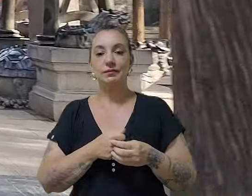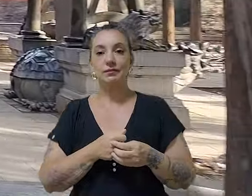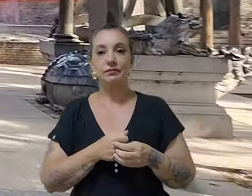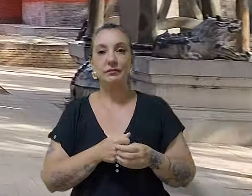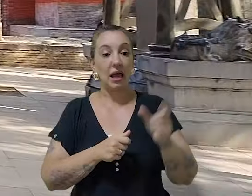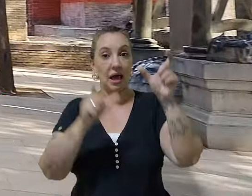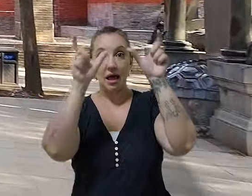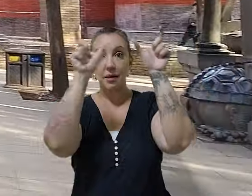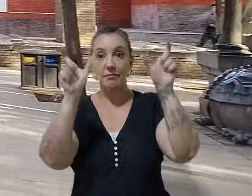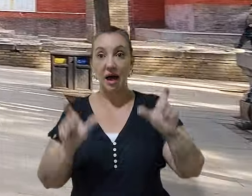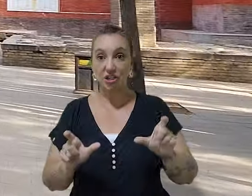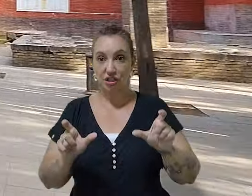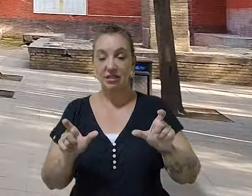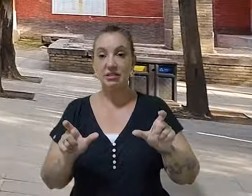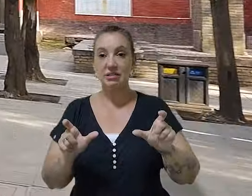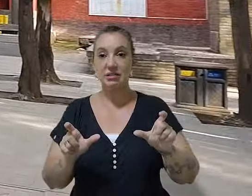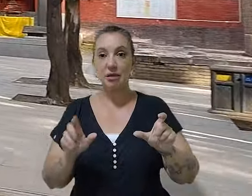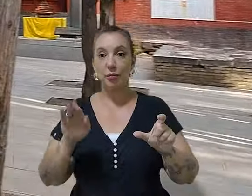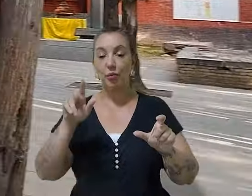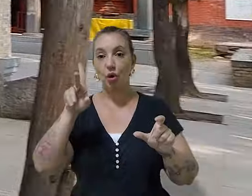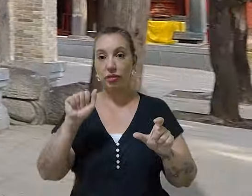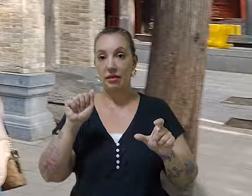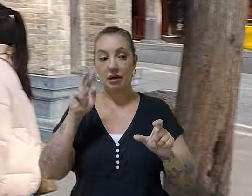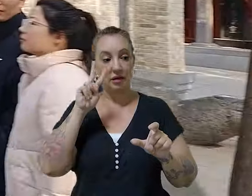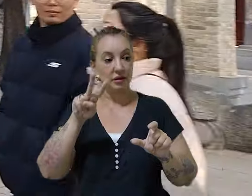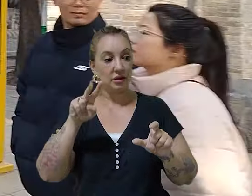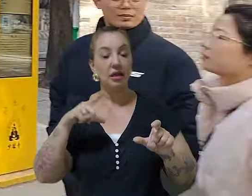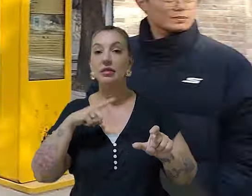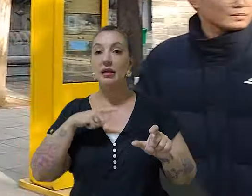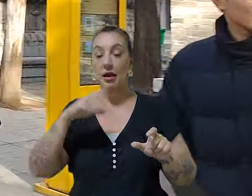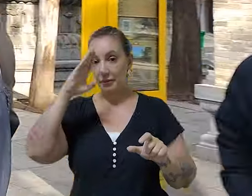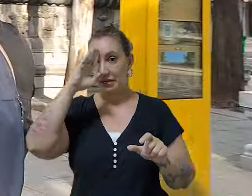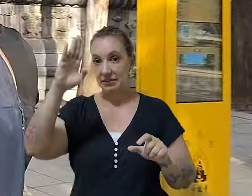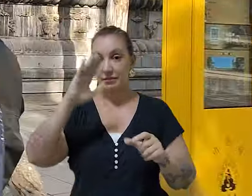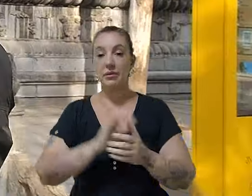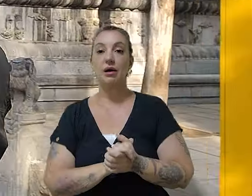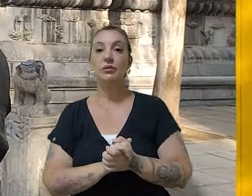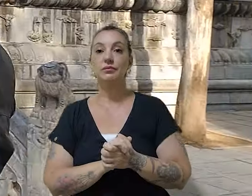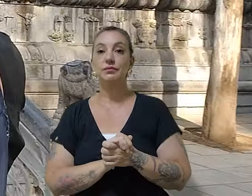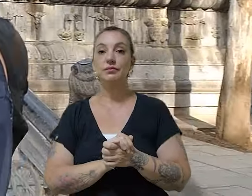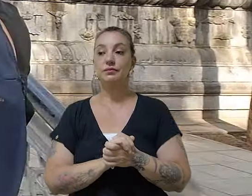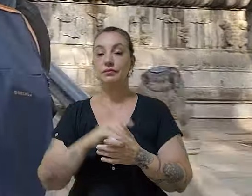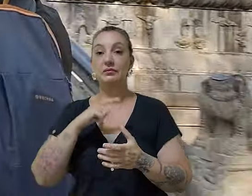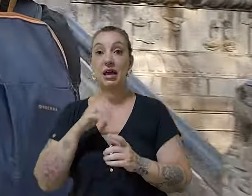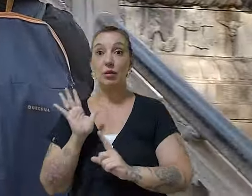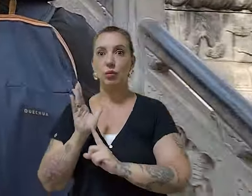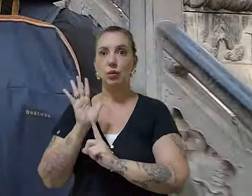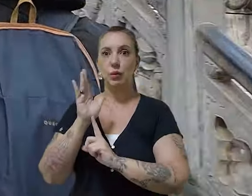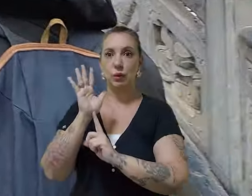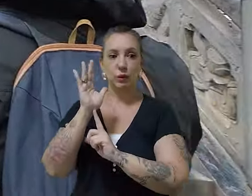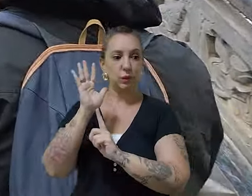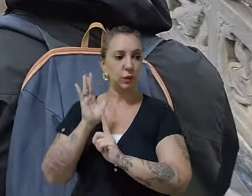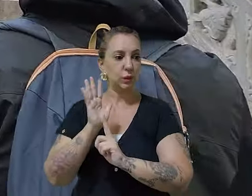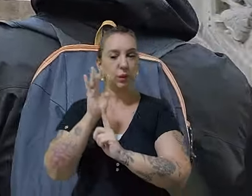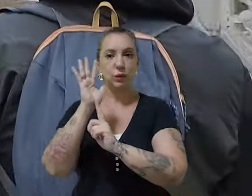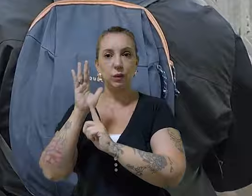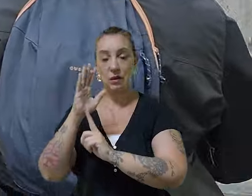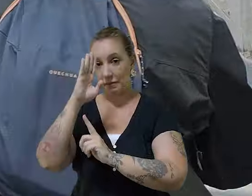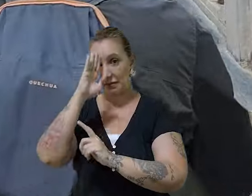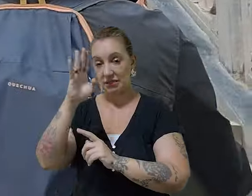das imagens dos Budas que a gente tem nesse salão principal. E aqui a gente tem um incensário, que é o